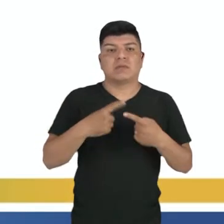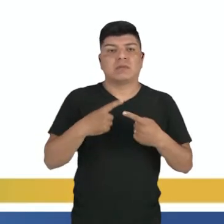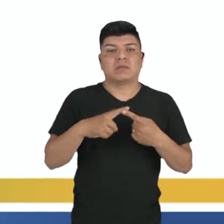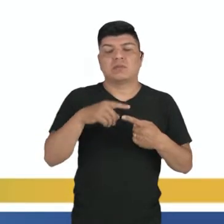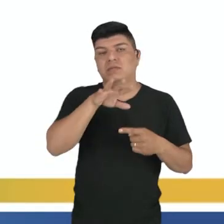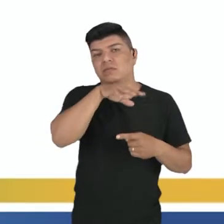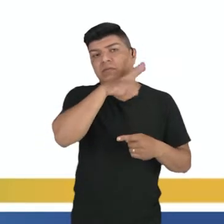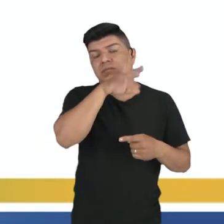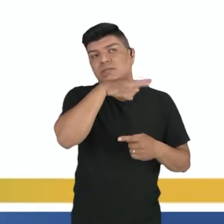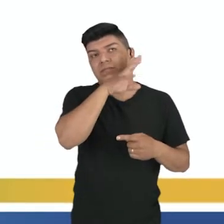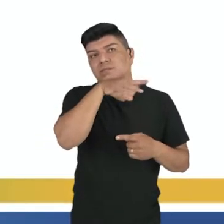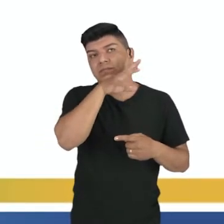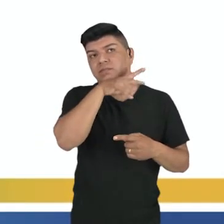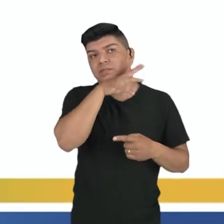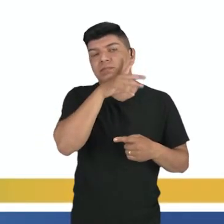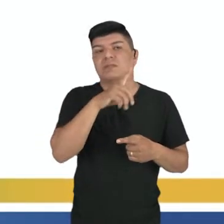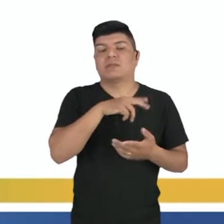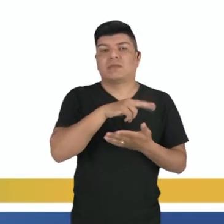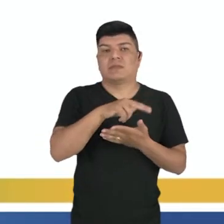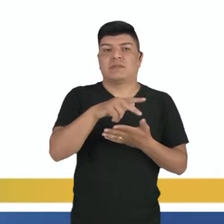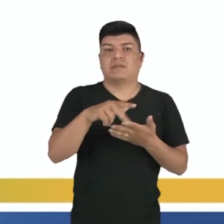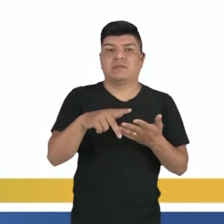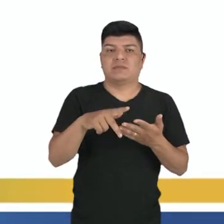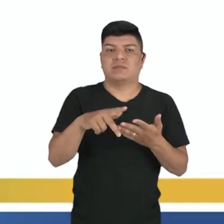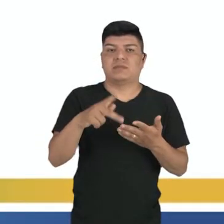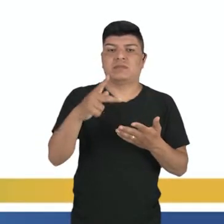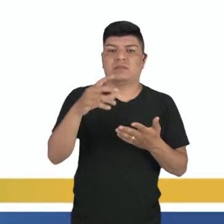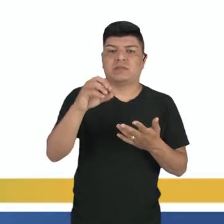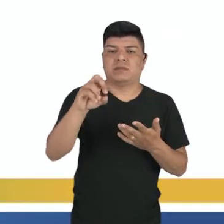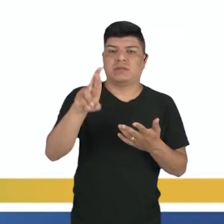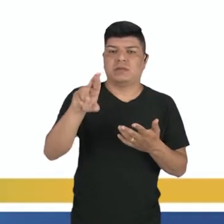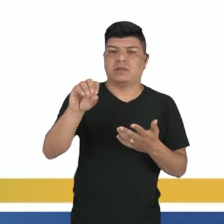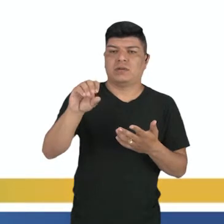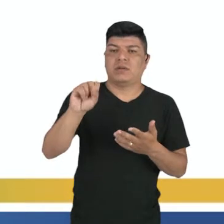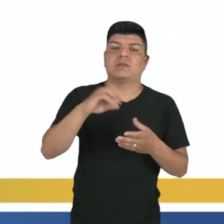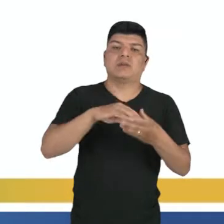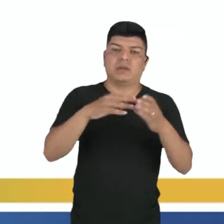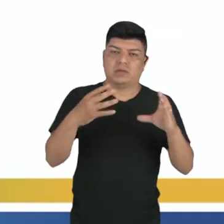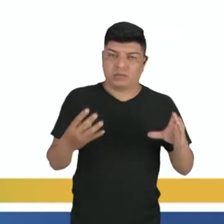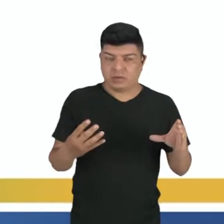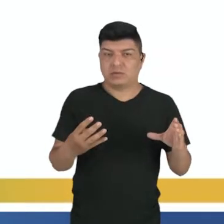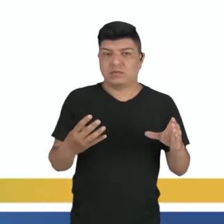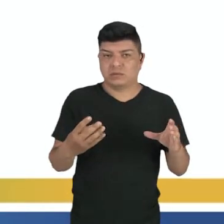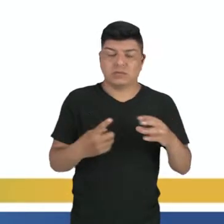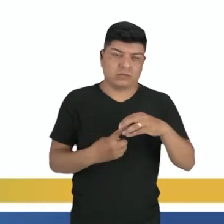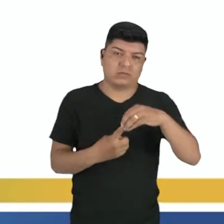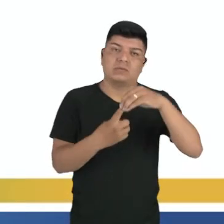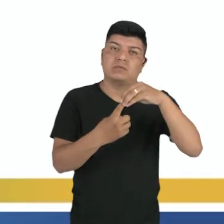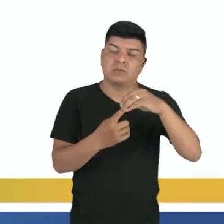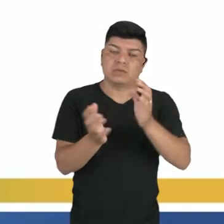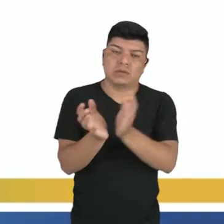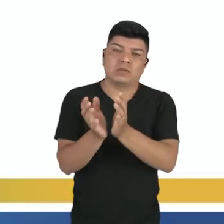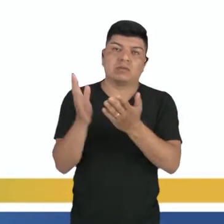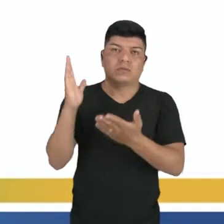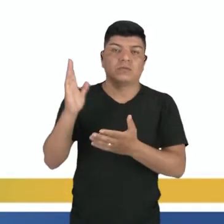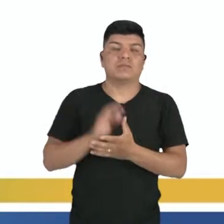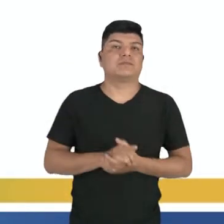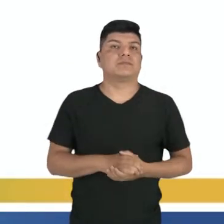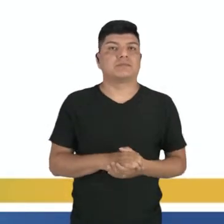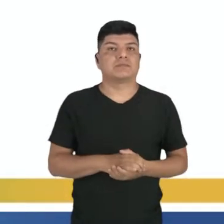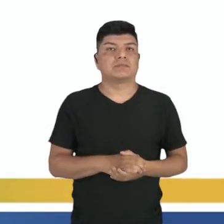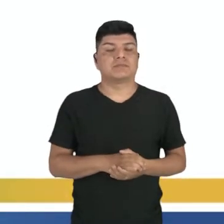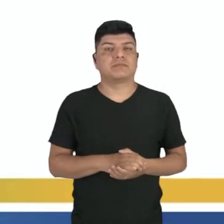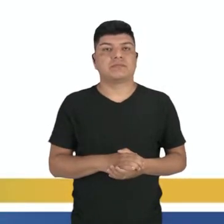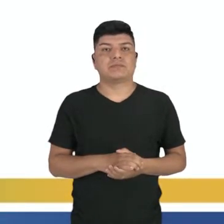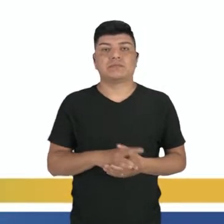são animais que são cheios de poros, que é uma característica quase que exclusiva desse grupo, tá? Só